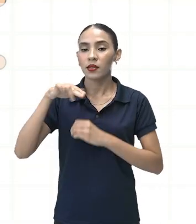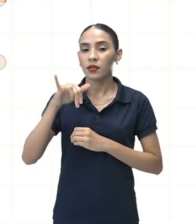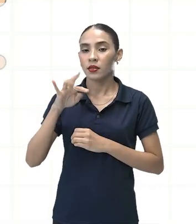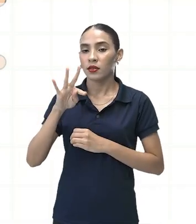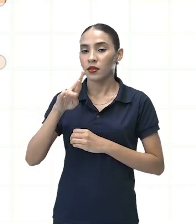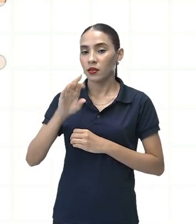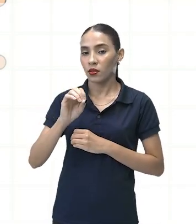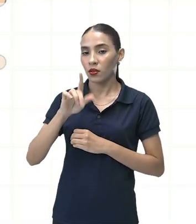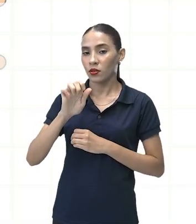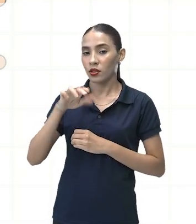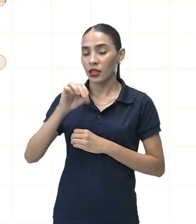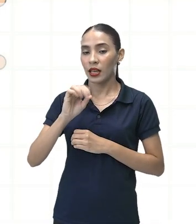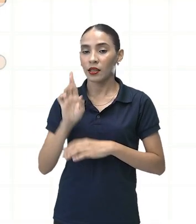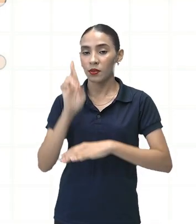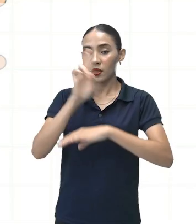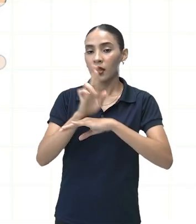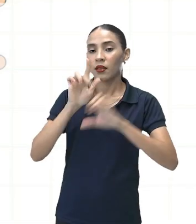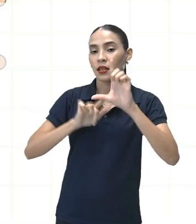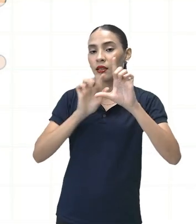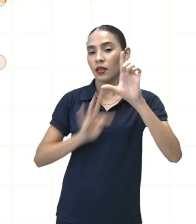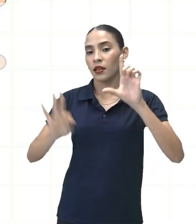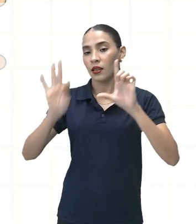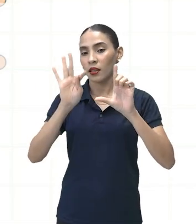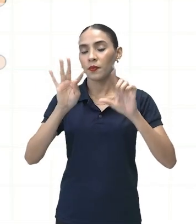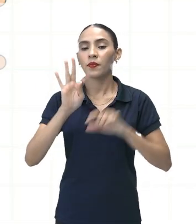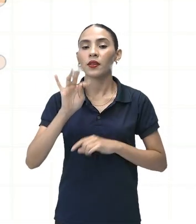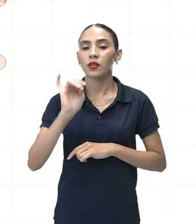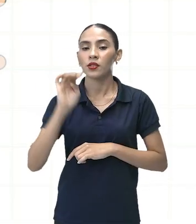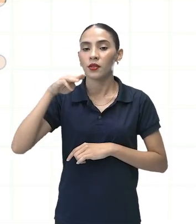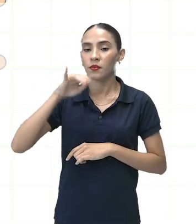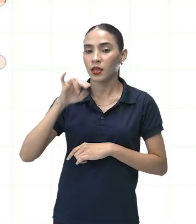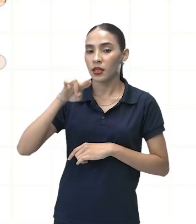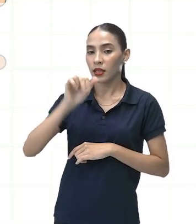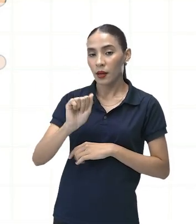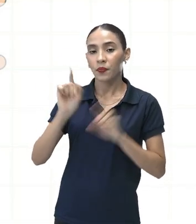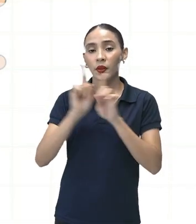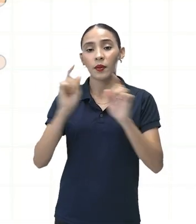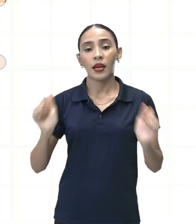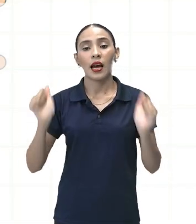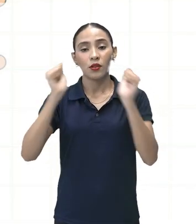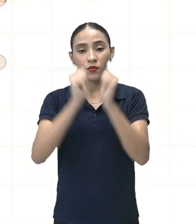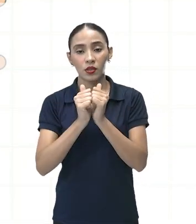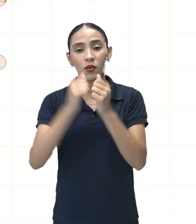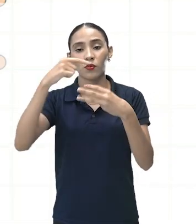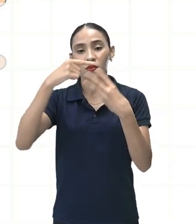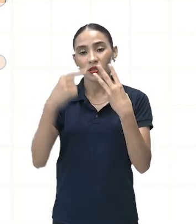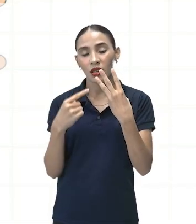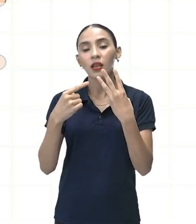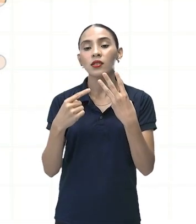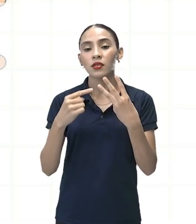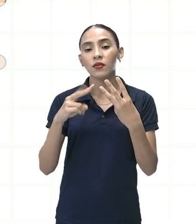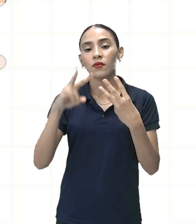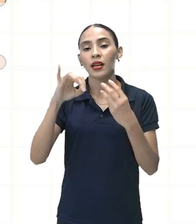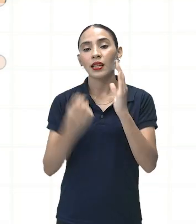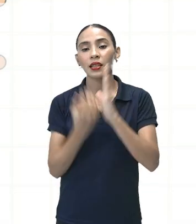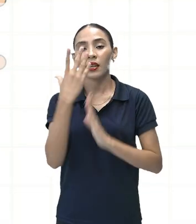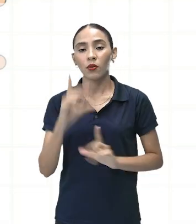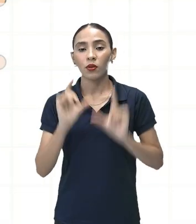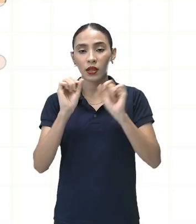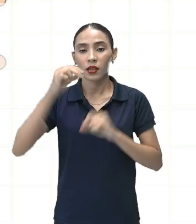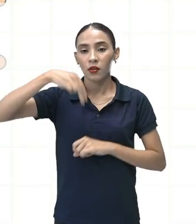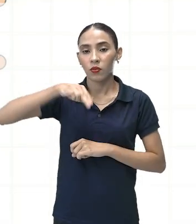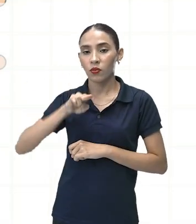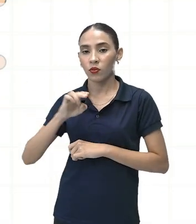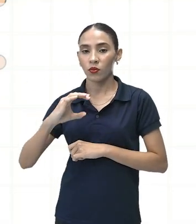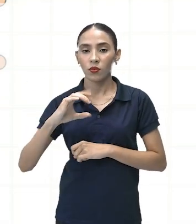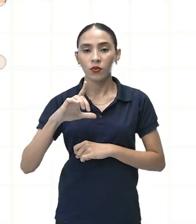desoxirribose. E ligado a ele, nós temos aqui, no caso, uma base nitrogenada representada pela letra T, que é a timina.